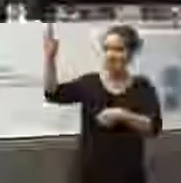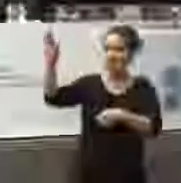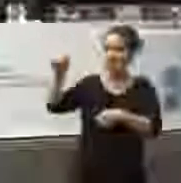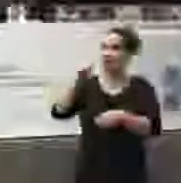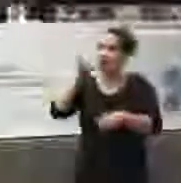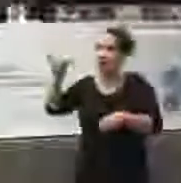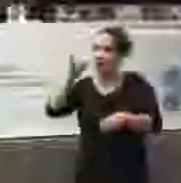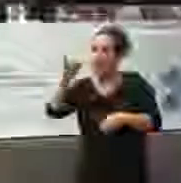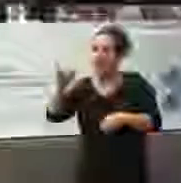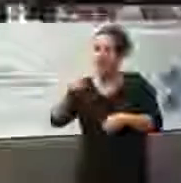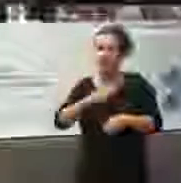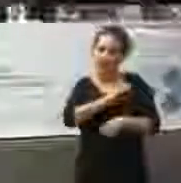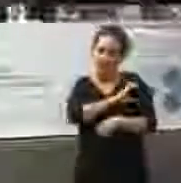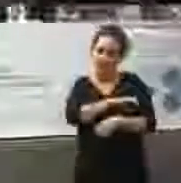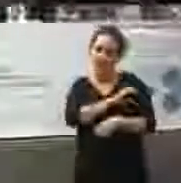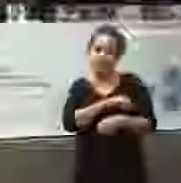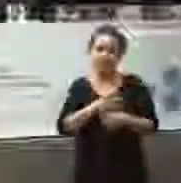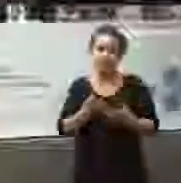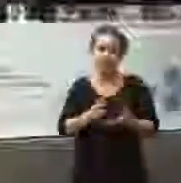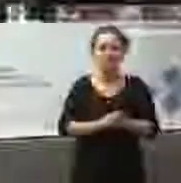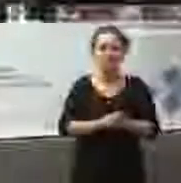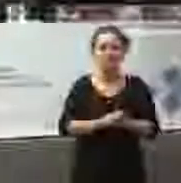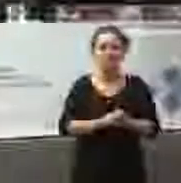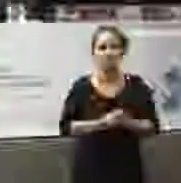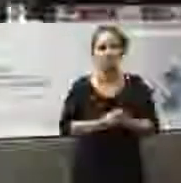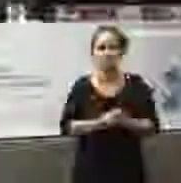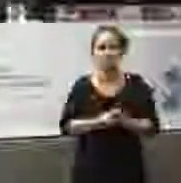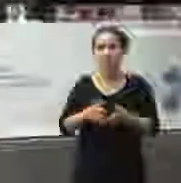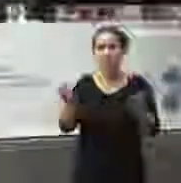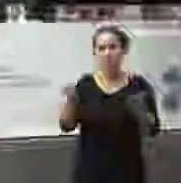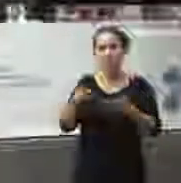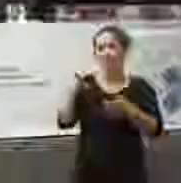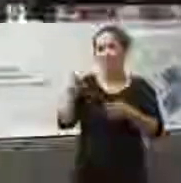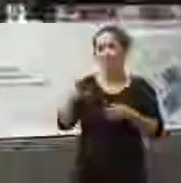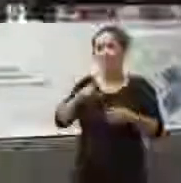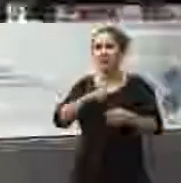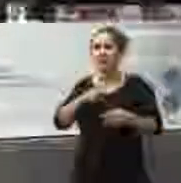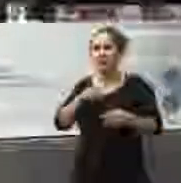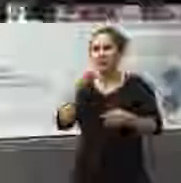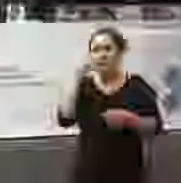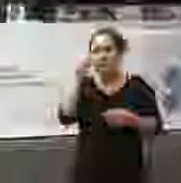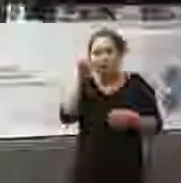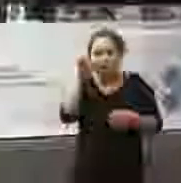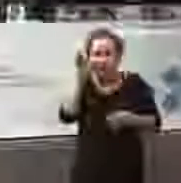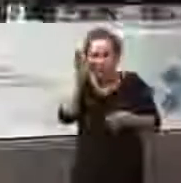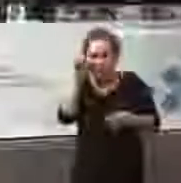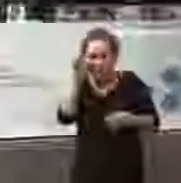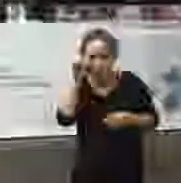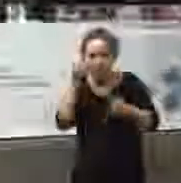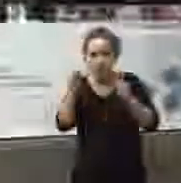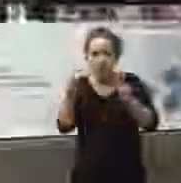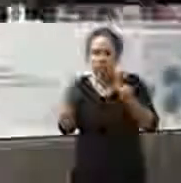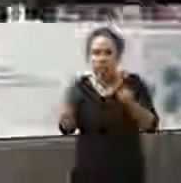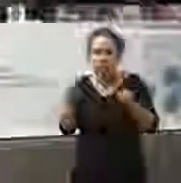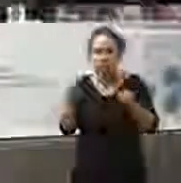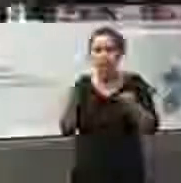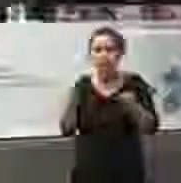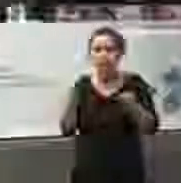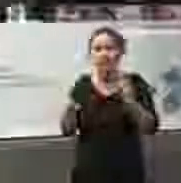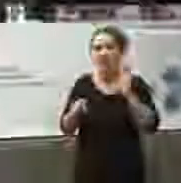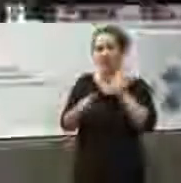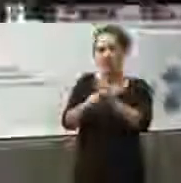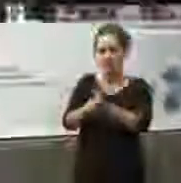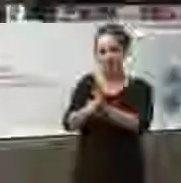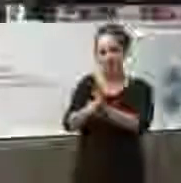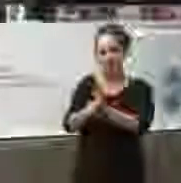para citar alguns deles é agora existe um aspecto curioso que pode inclusive reiterar o nosso argumento de que